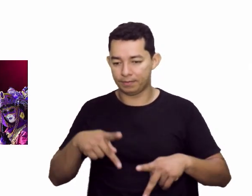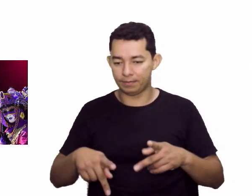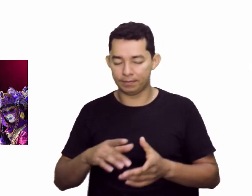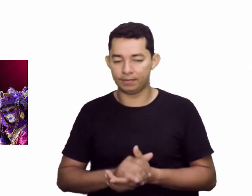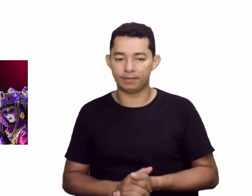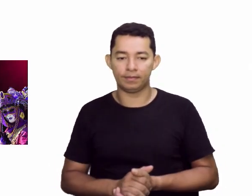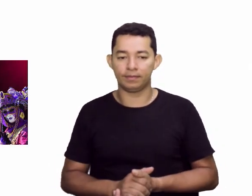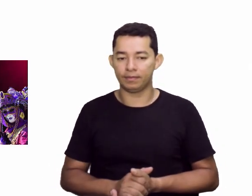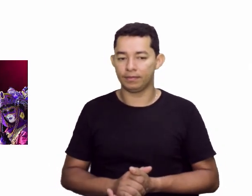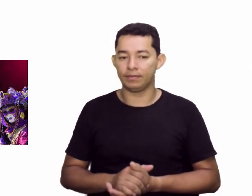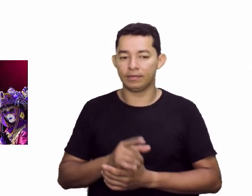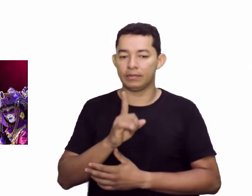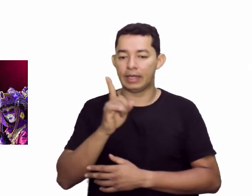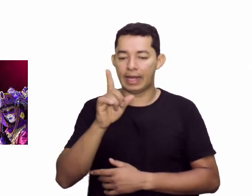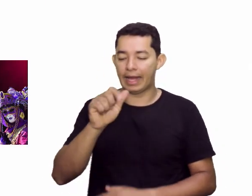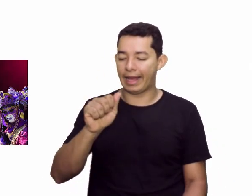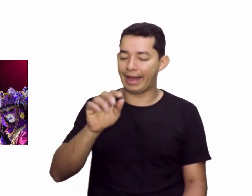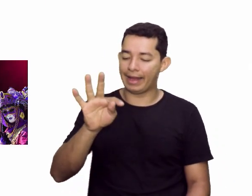capital.